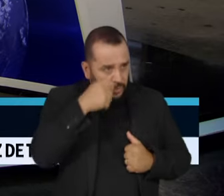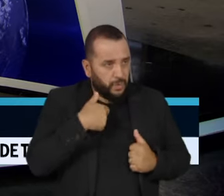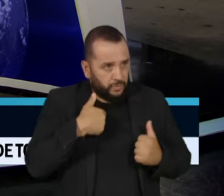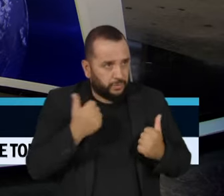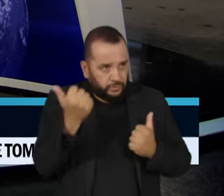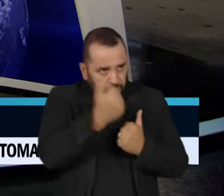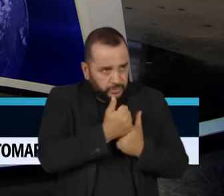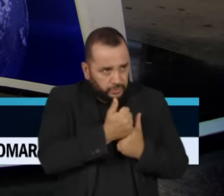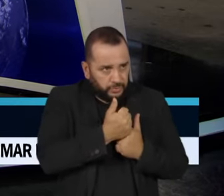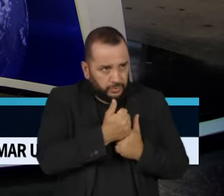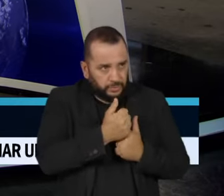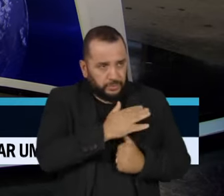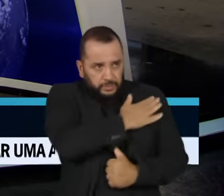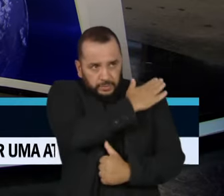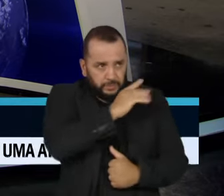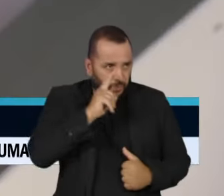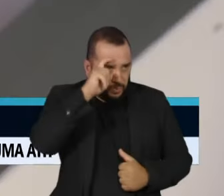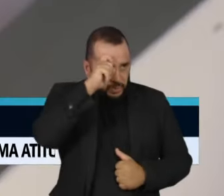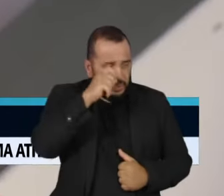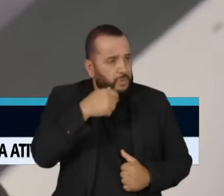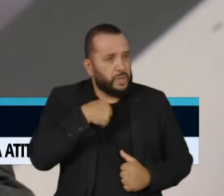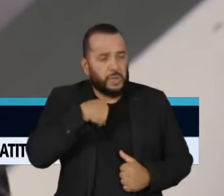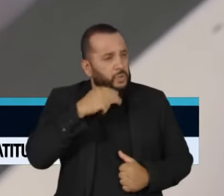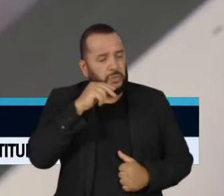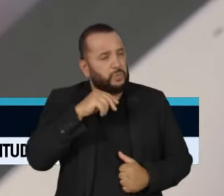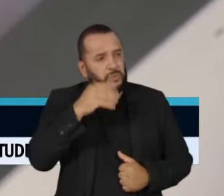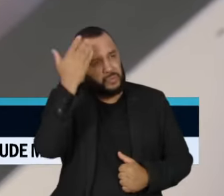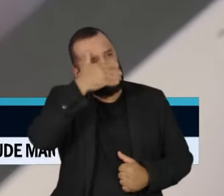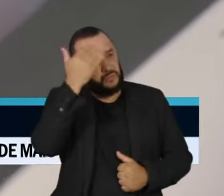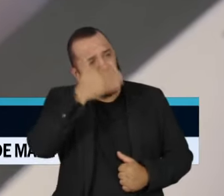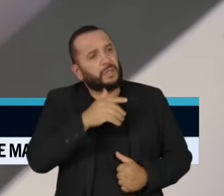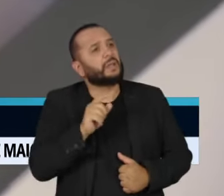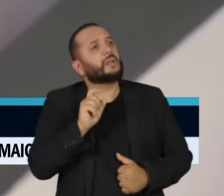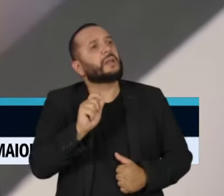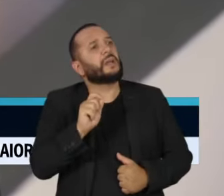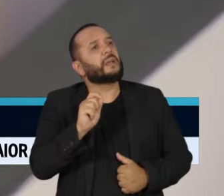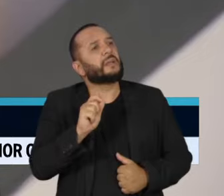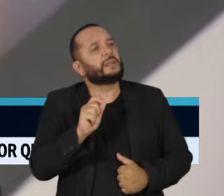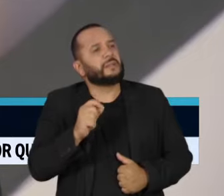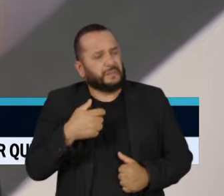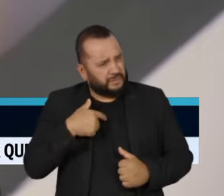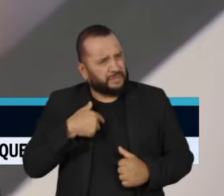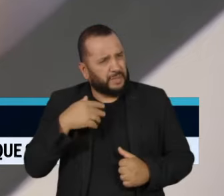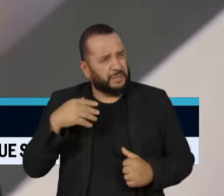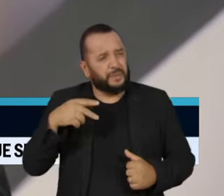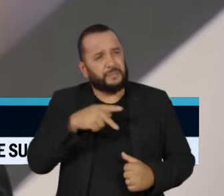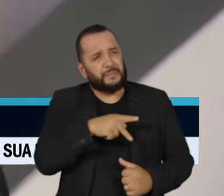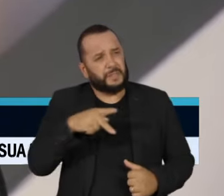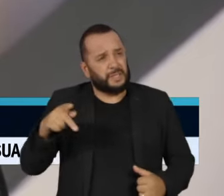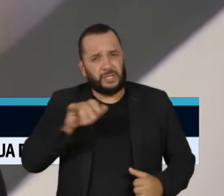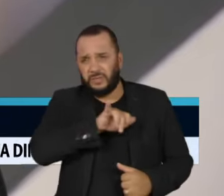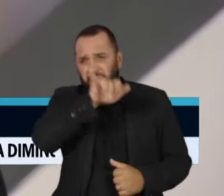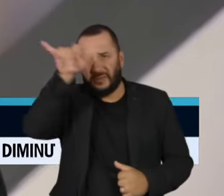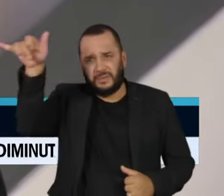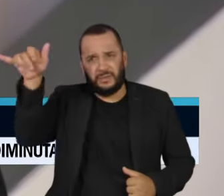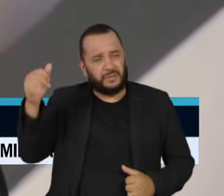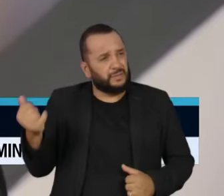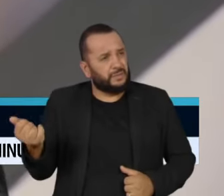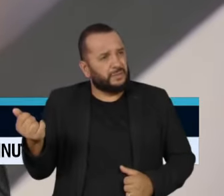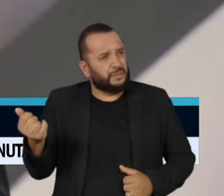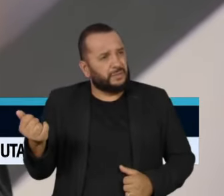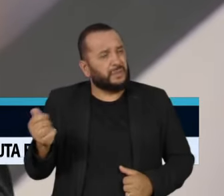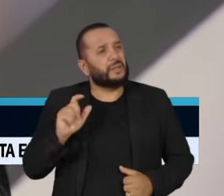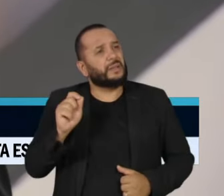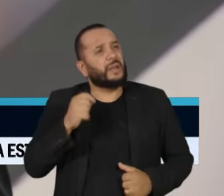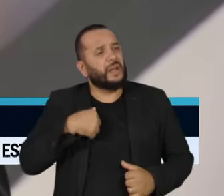dito isso? Eu não li isso em lugar nenhum, que o Mourão vai assumir. Quando vai assumir? O presidente que vai viajar depois da manhã, o Mourão vai assumir quando?